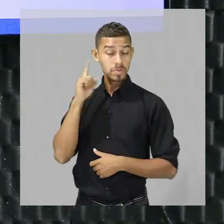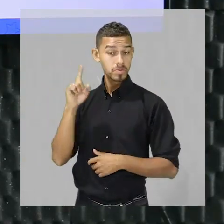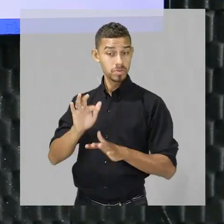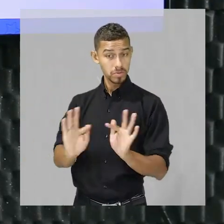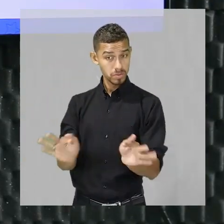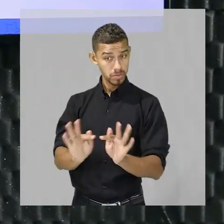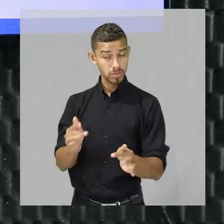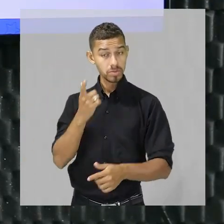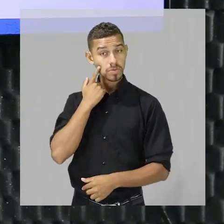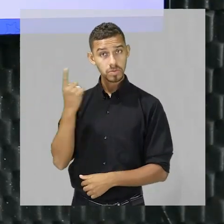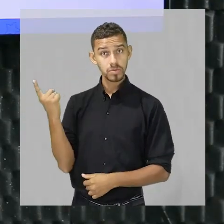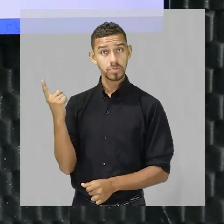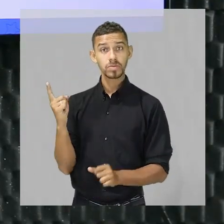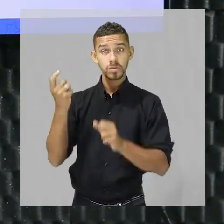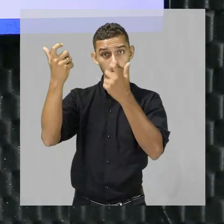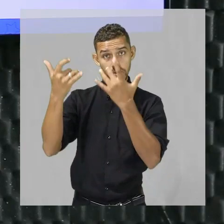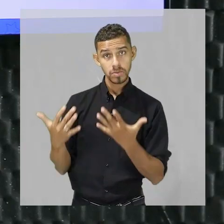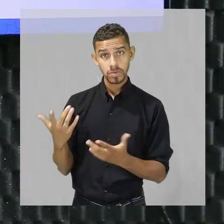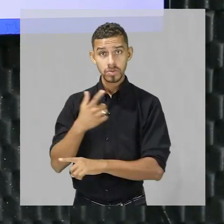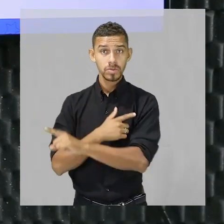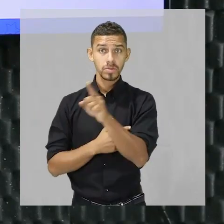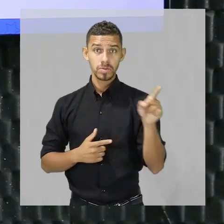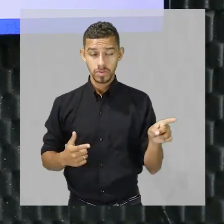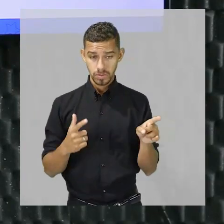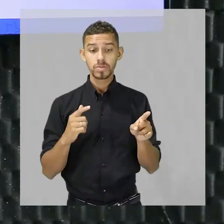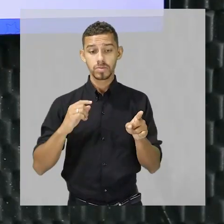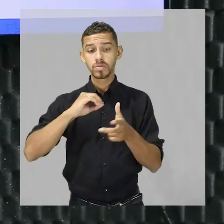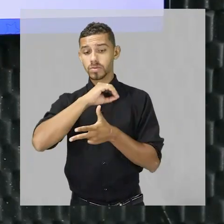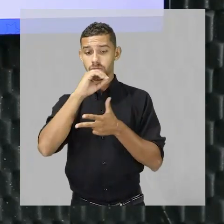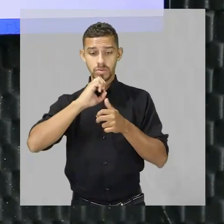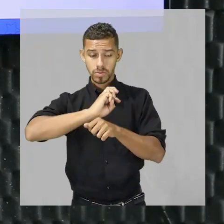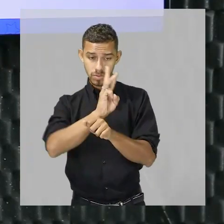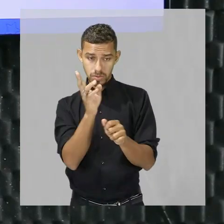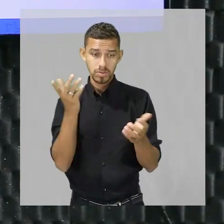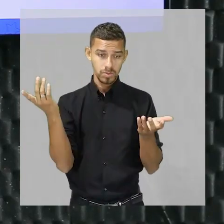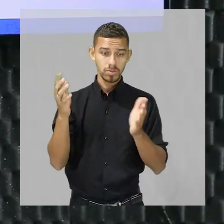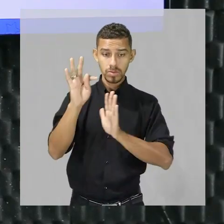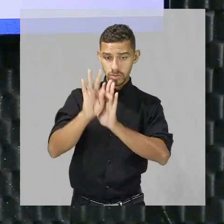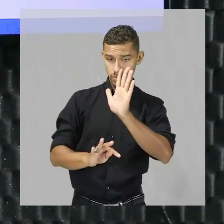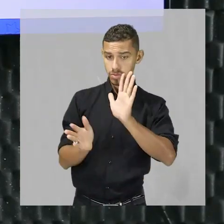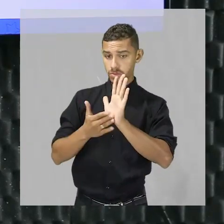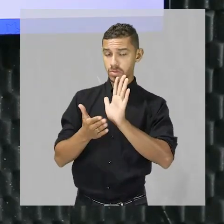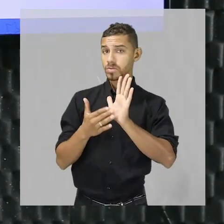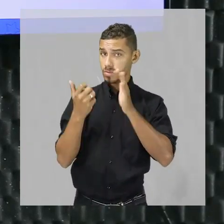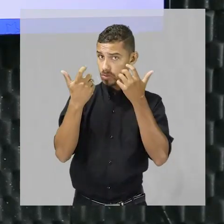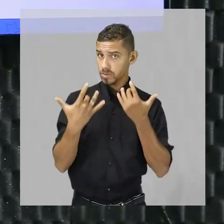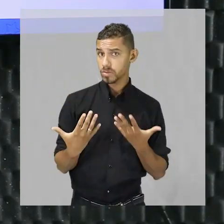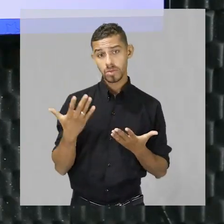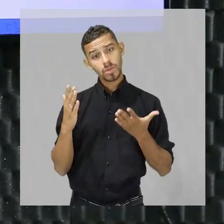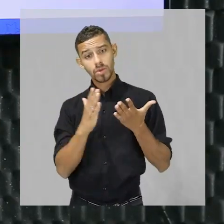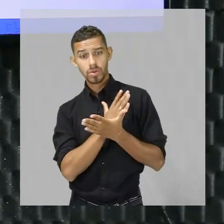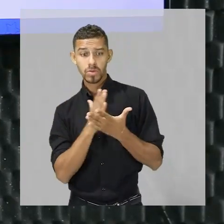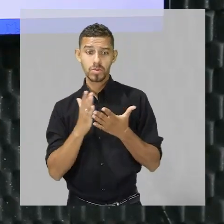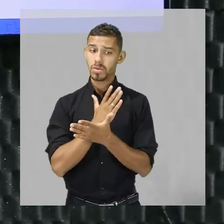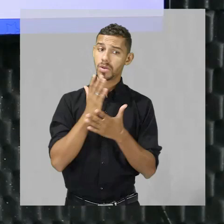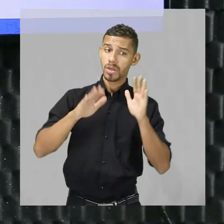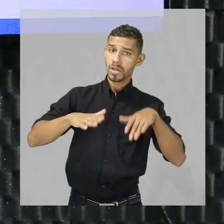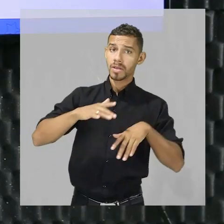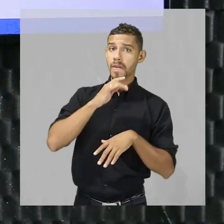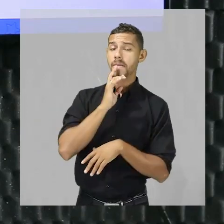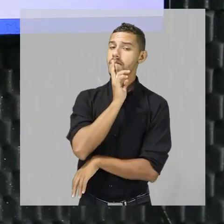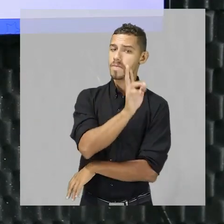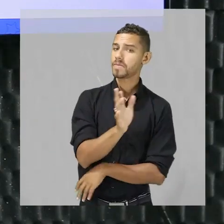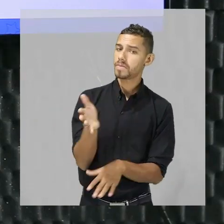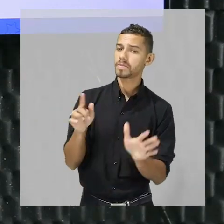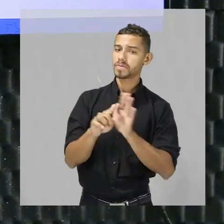é bem simples, e eu já falei isso para vocês algumas vezes. A UEMA gosta muito de colocar textos, tá certo, mas muitas vezes o texto ele só te dá um embasamento para